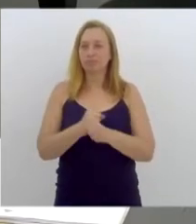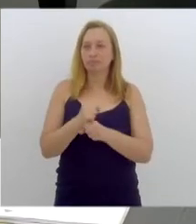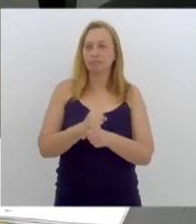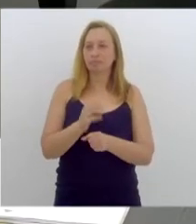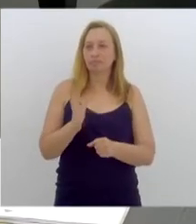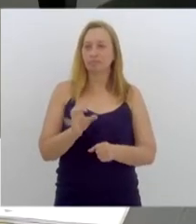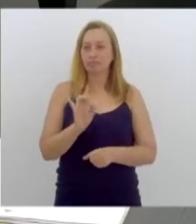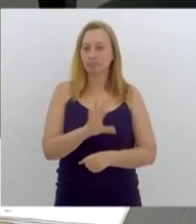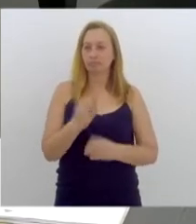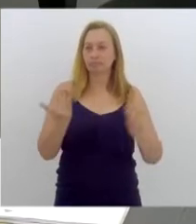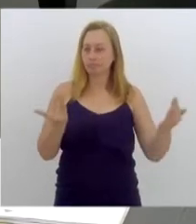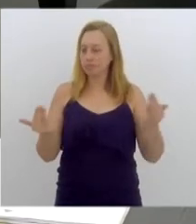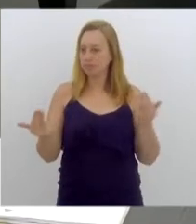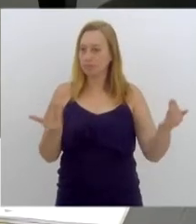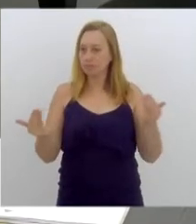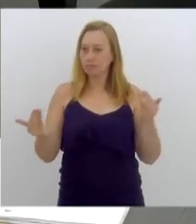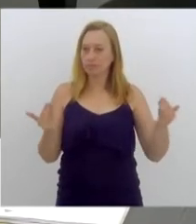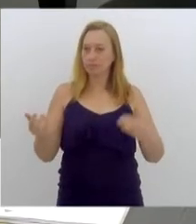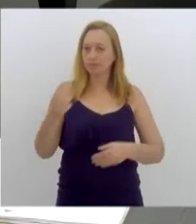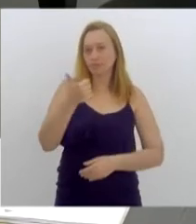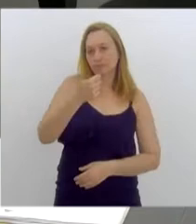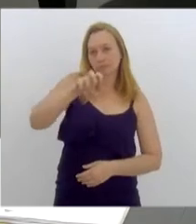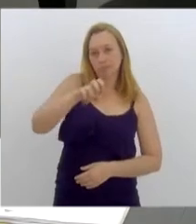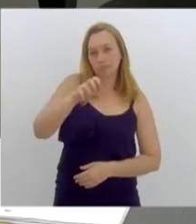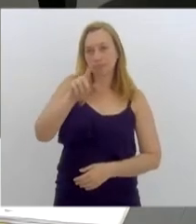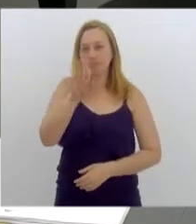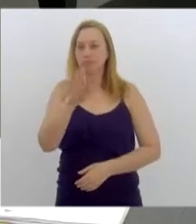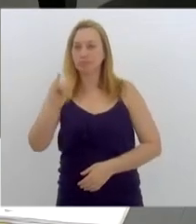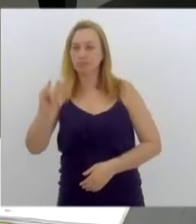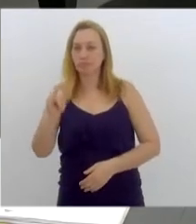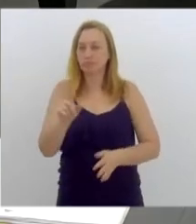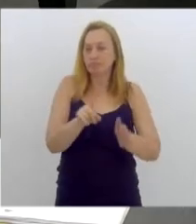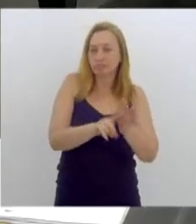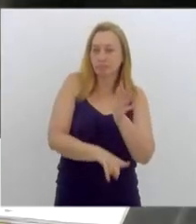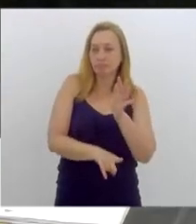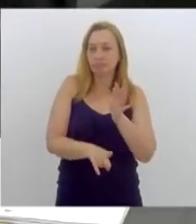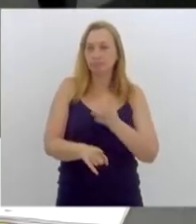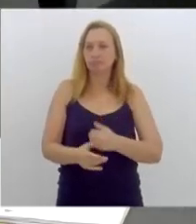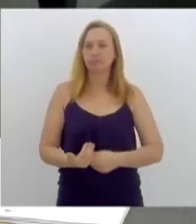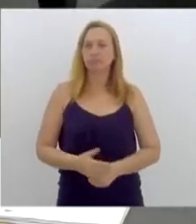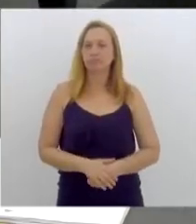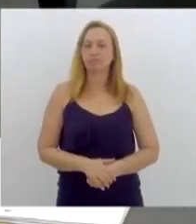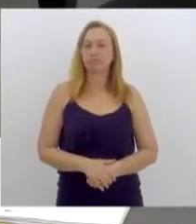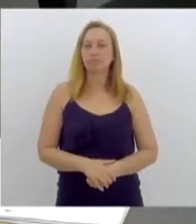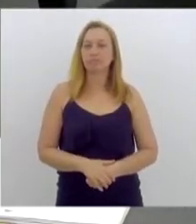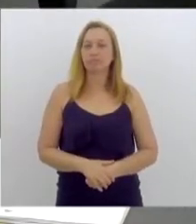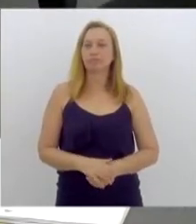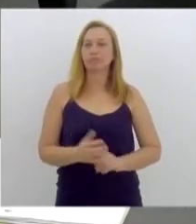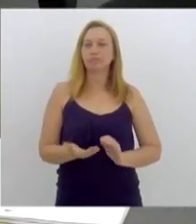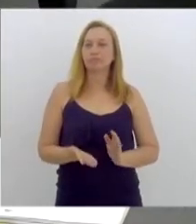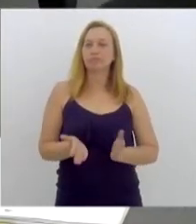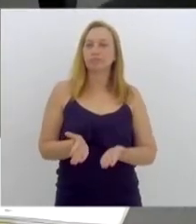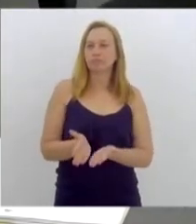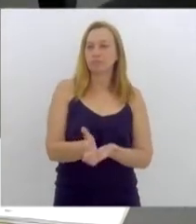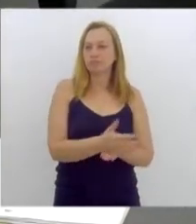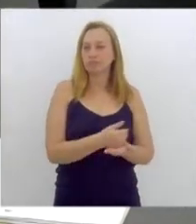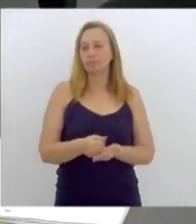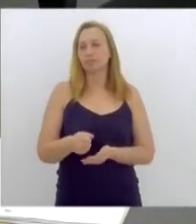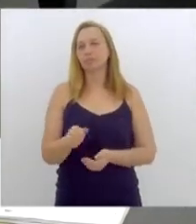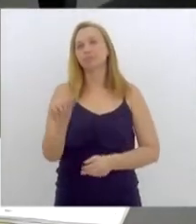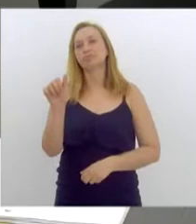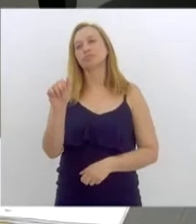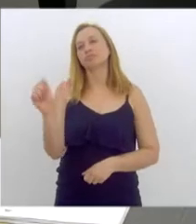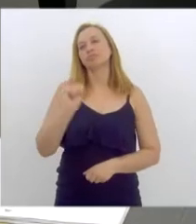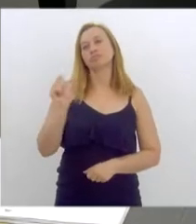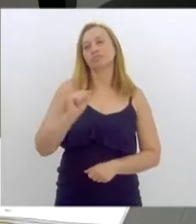o segundo quadrimestre ela foi de 15 Bia Então essa redução se deve a essa receita que a gente recebeu em agosto de